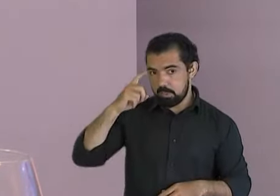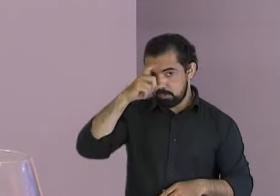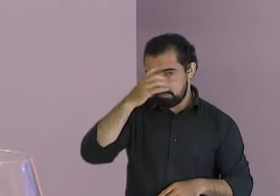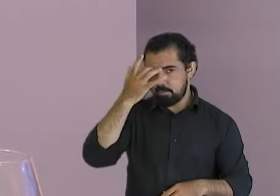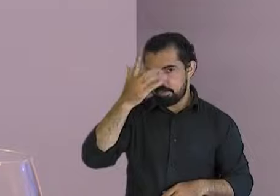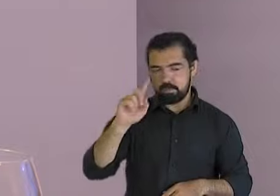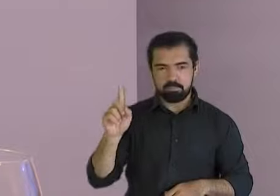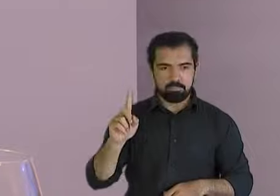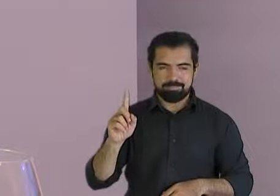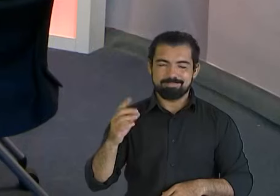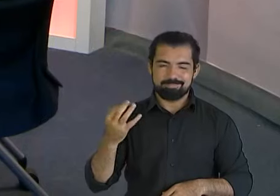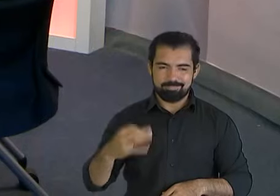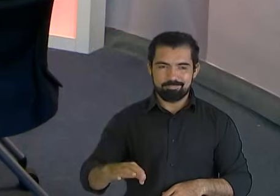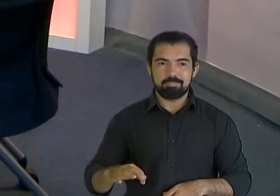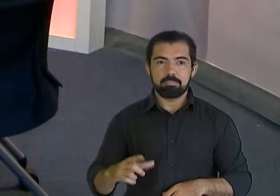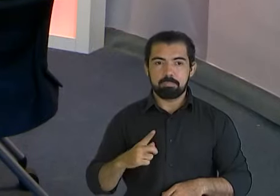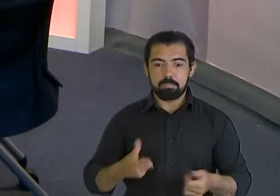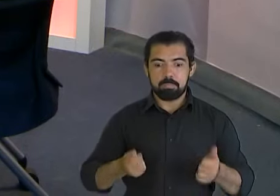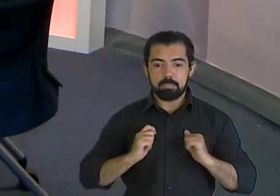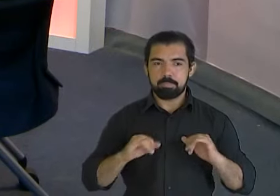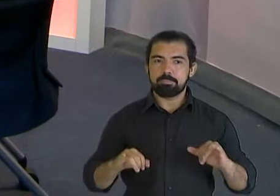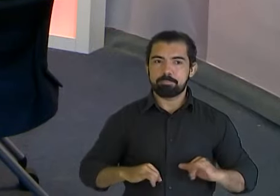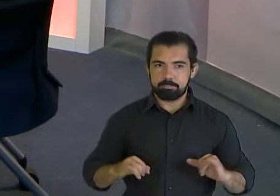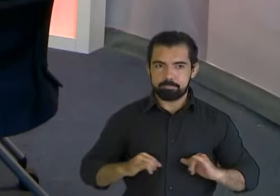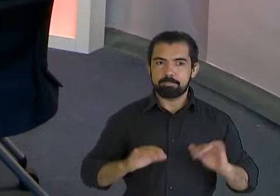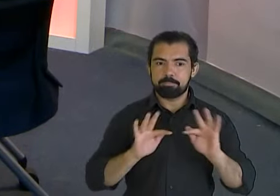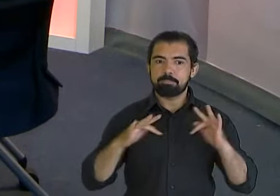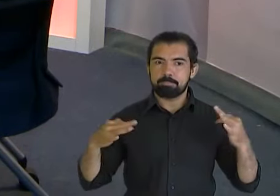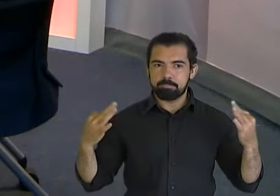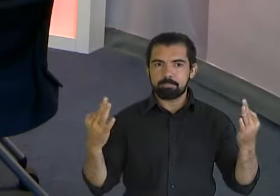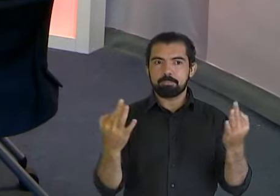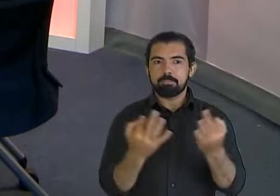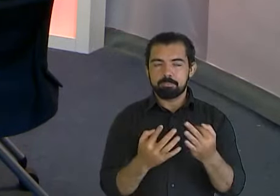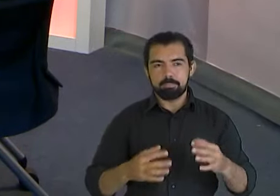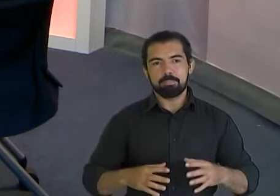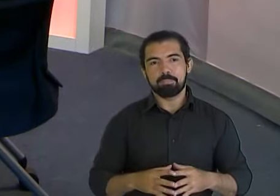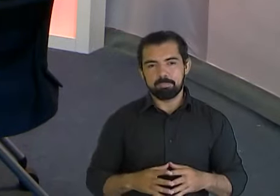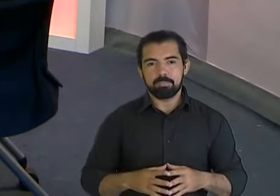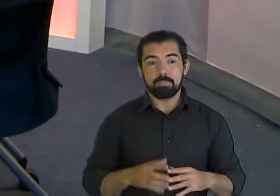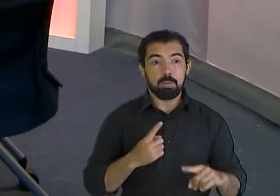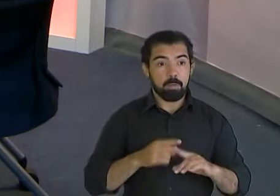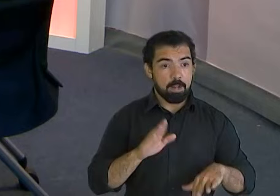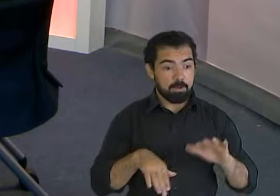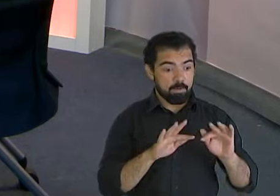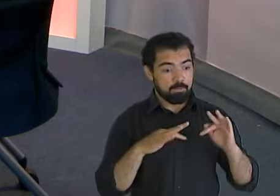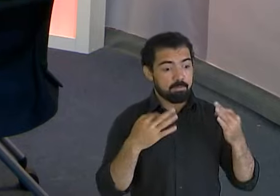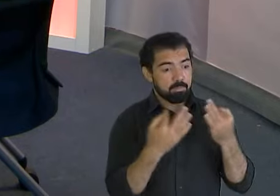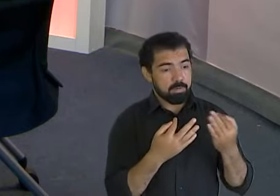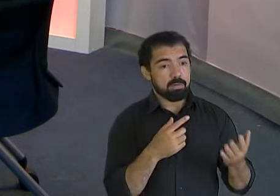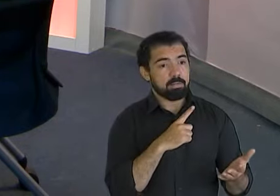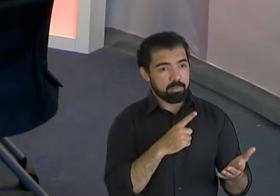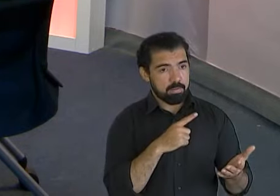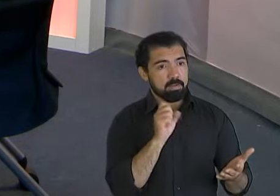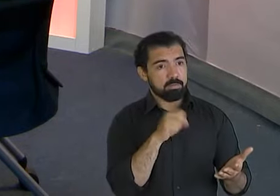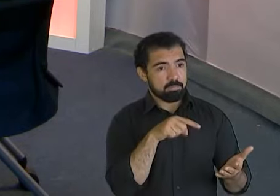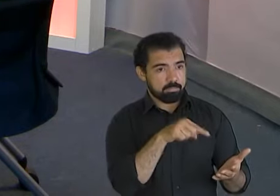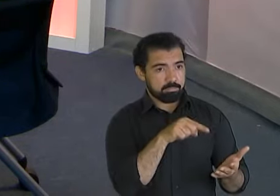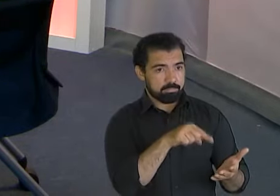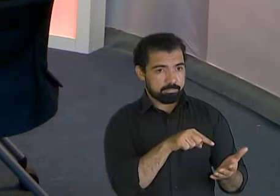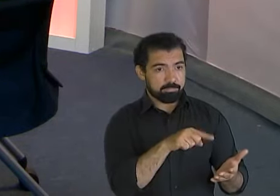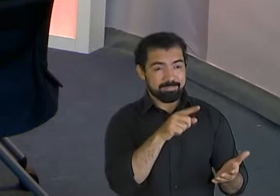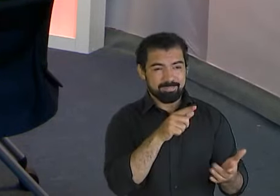delicado. existe uma carga de sofrimento muito grande, né, para a Sim, família até chegar nesse sim. ponto. Sim, porque às vezes a família, ela é afetada, né? Então, a ameaça não vem só para